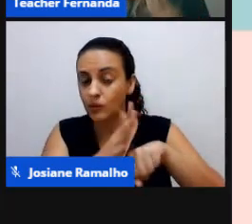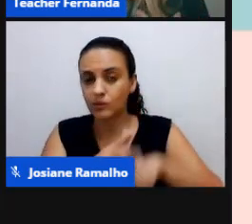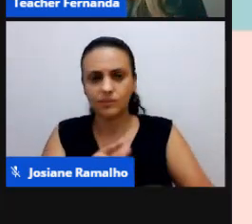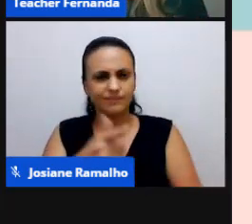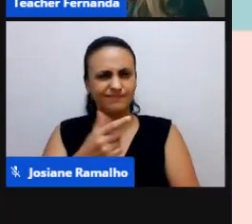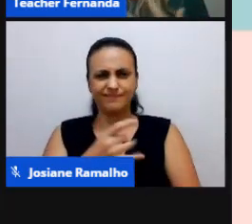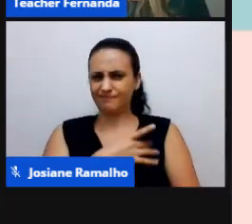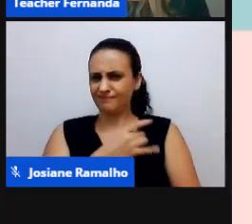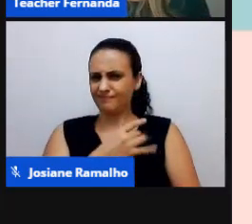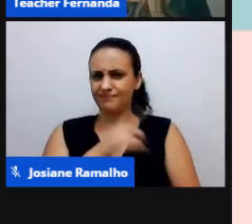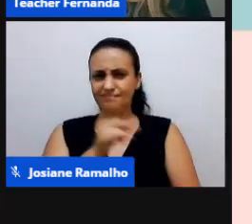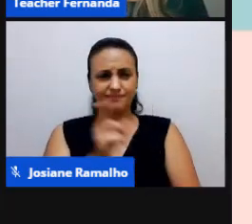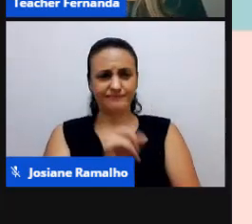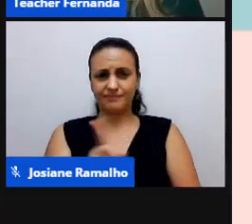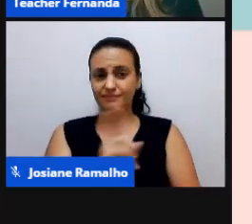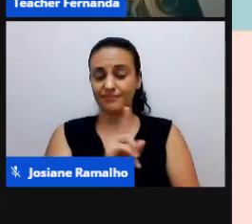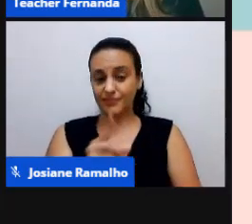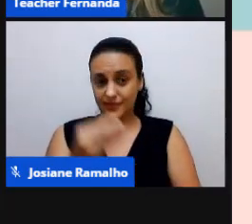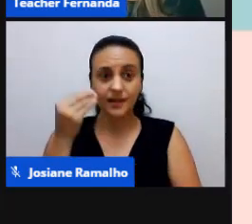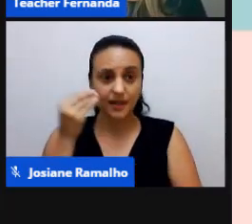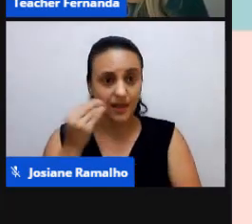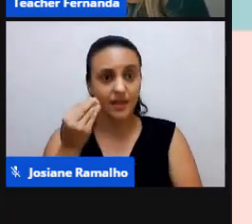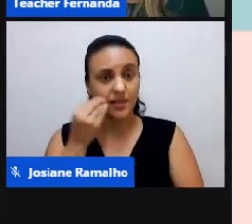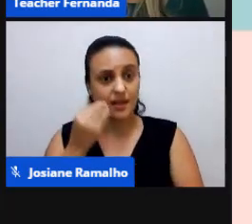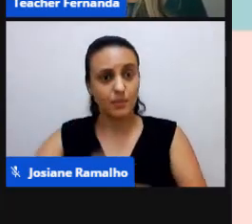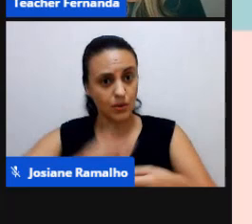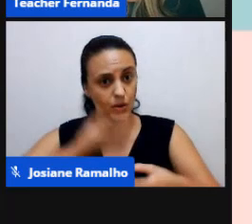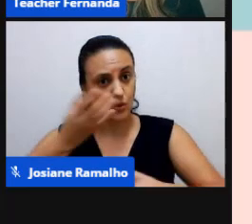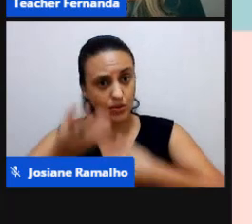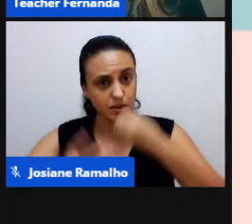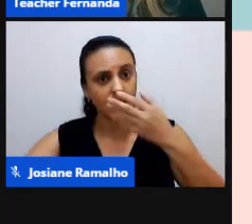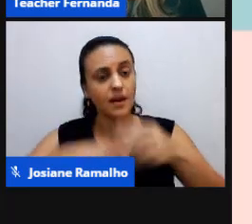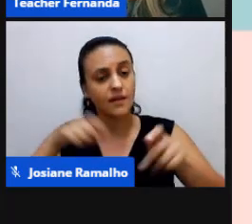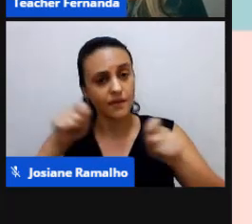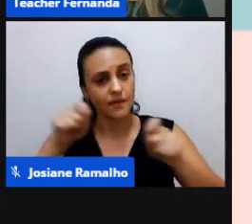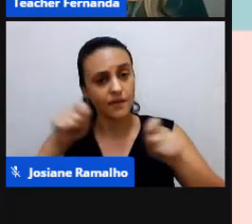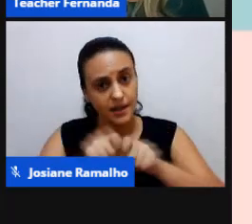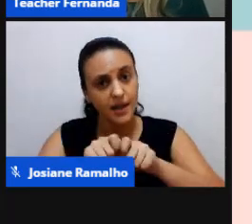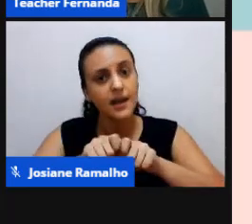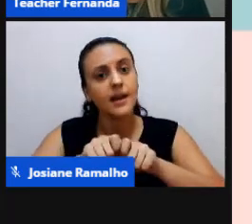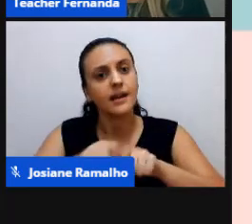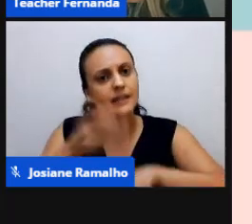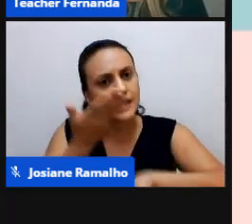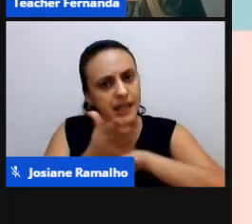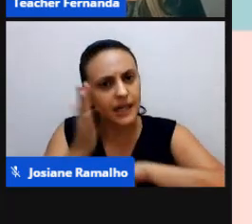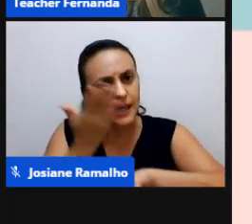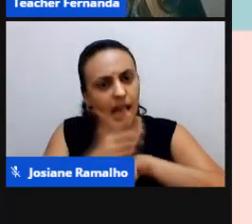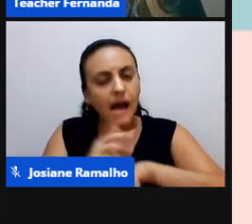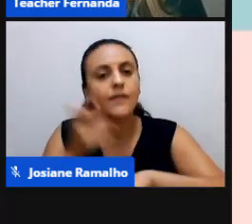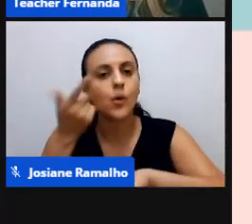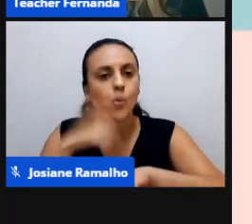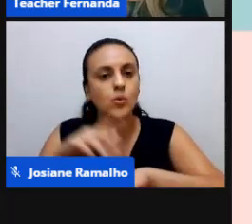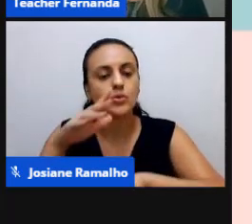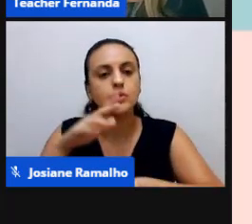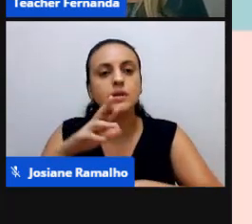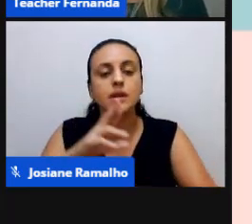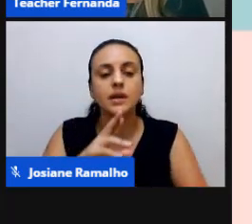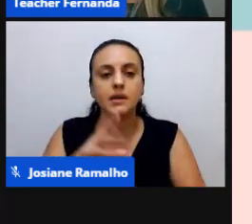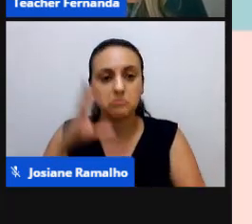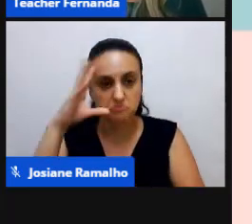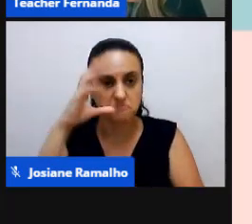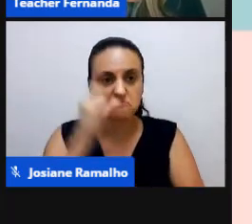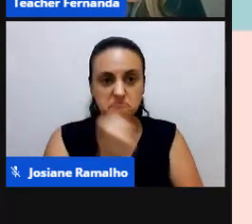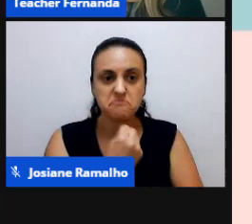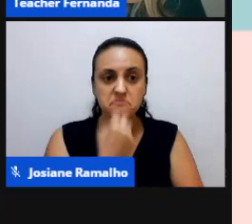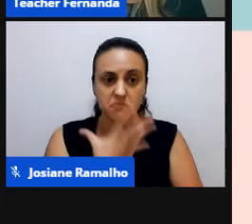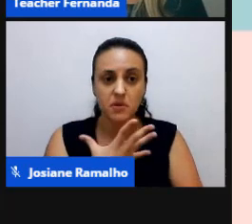Tente criar, fazer as suas primeiras criações, coloque a mão na massa, que você vai ter muitos resultados. As apresentações que eu